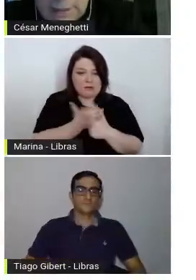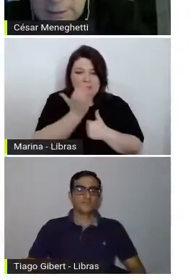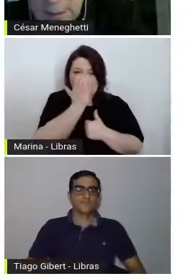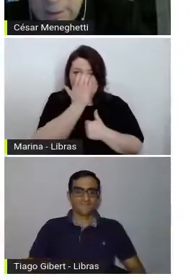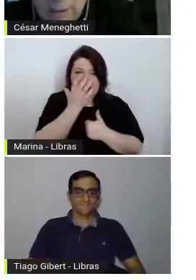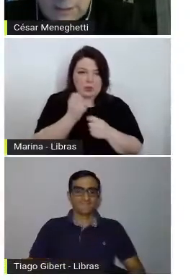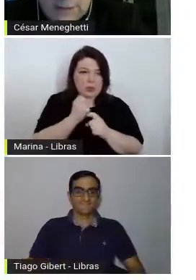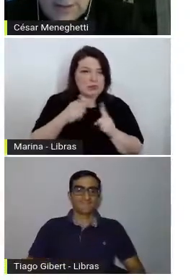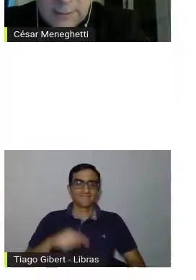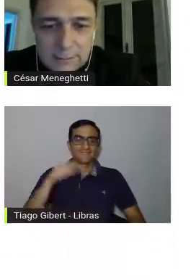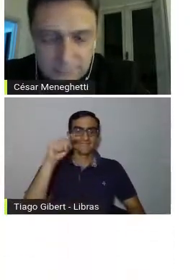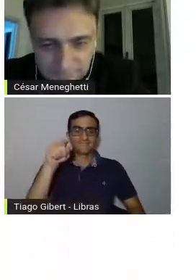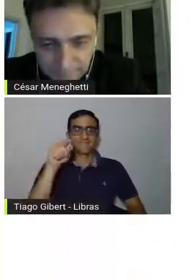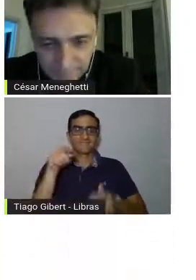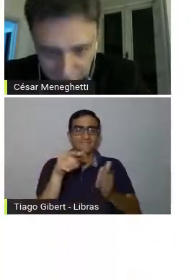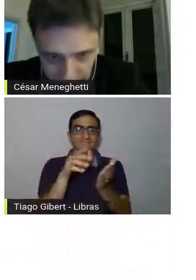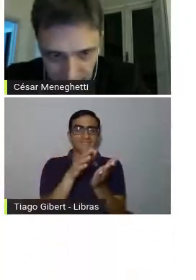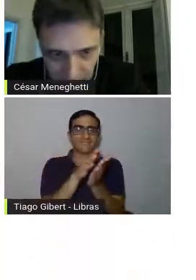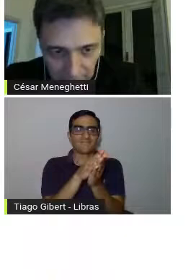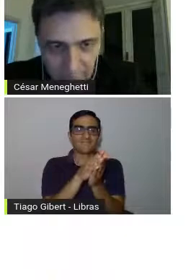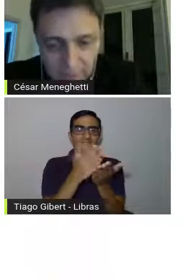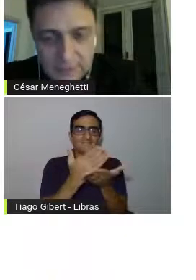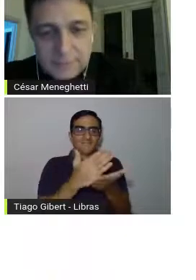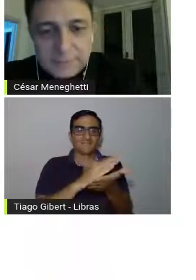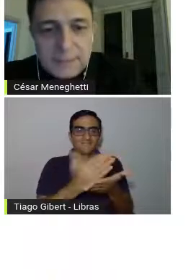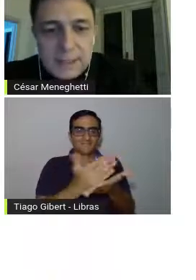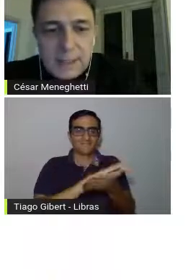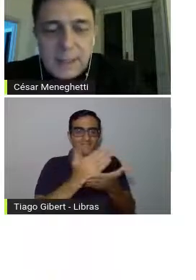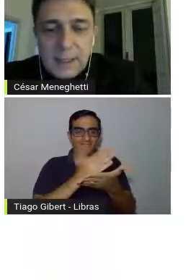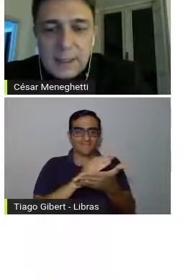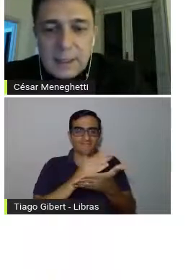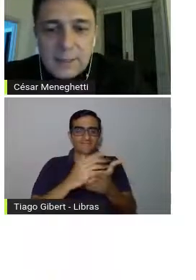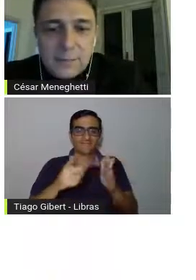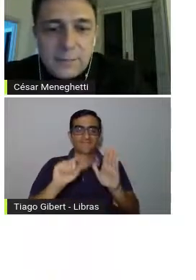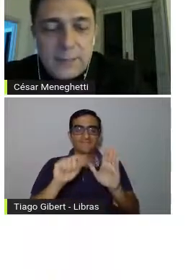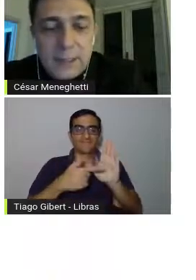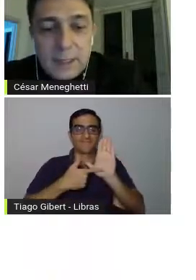catálogo da mostra. Ótimo.